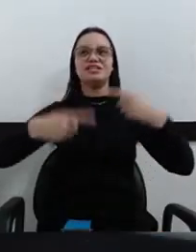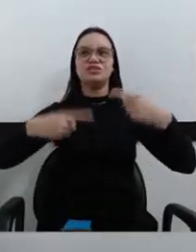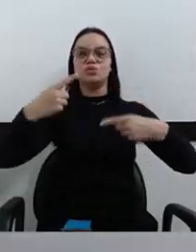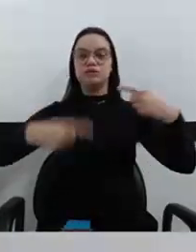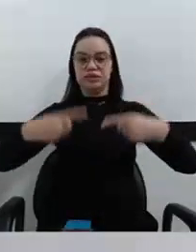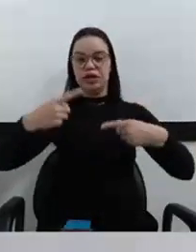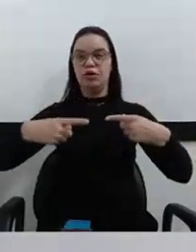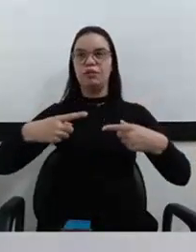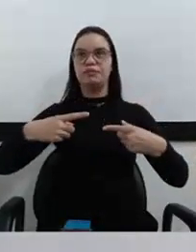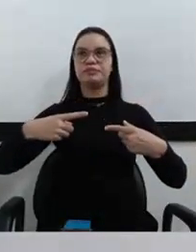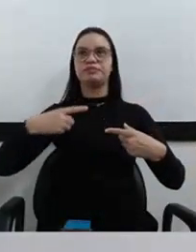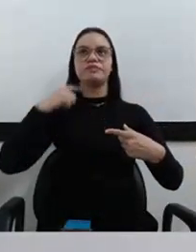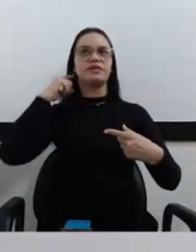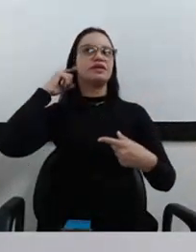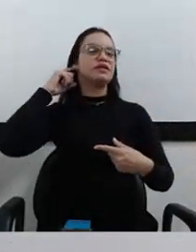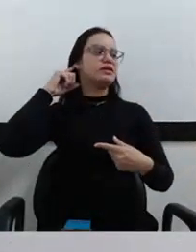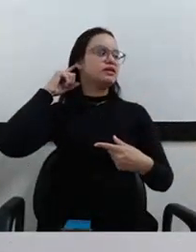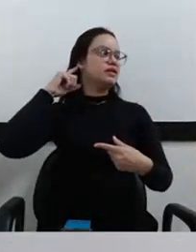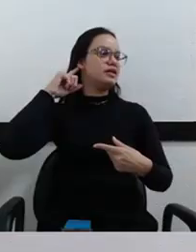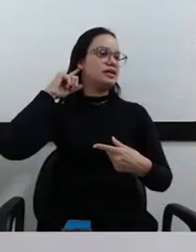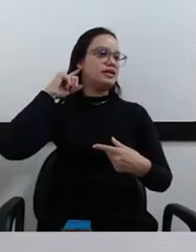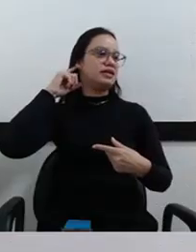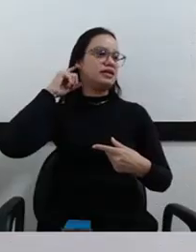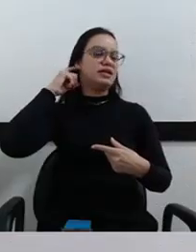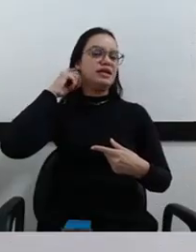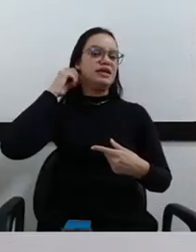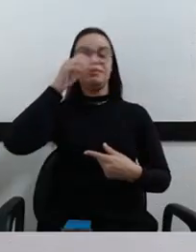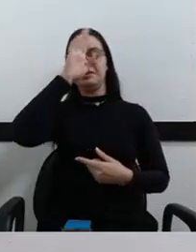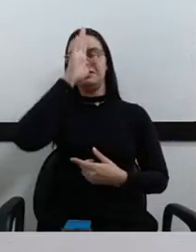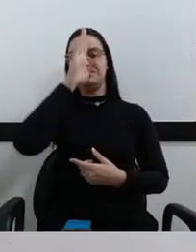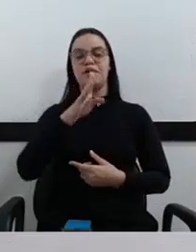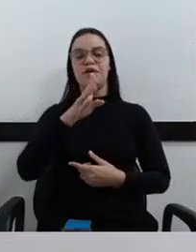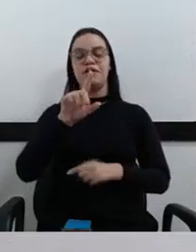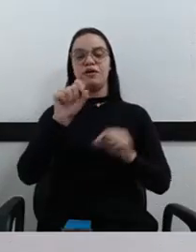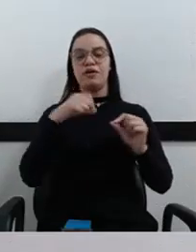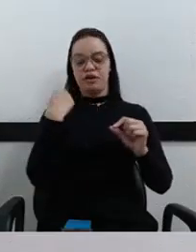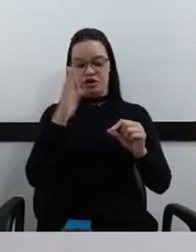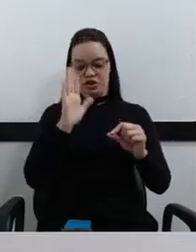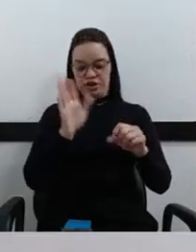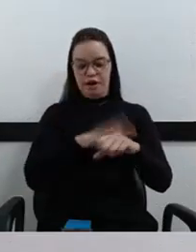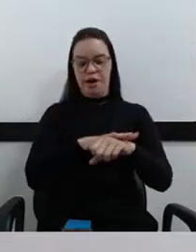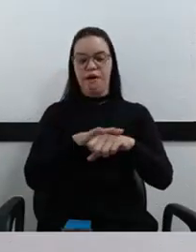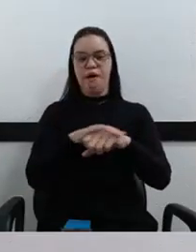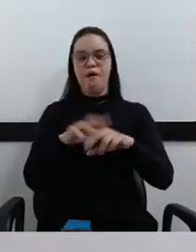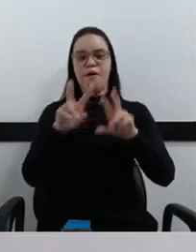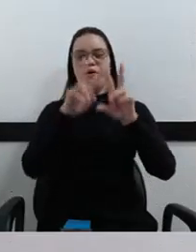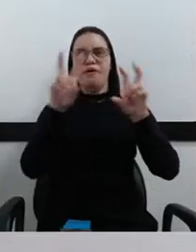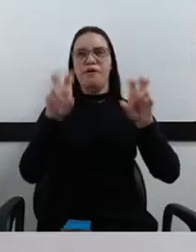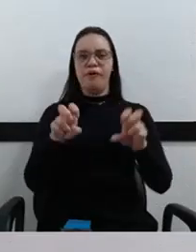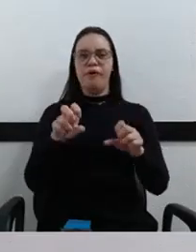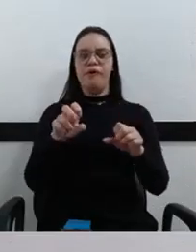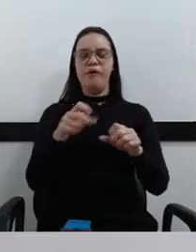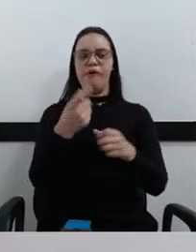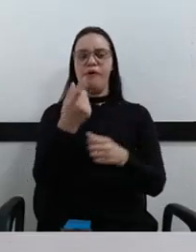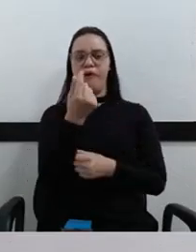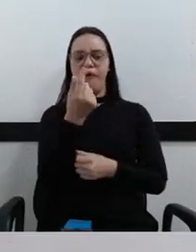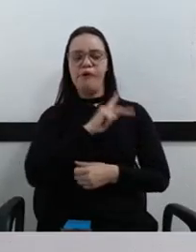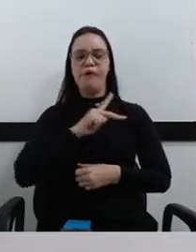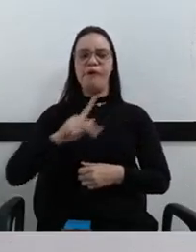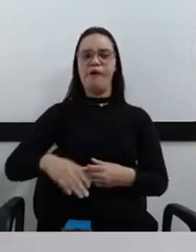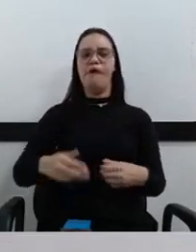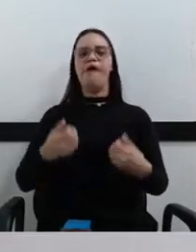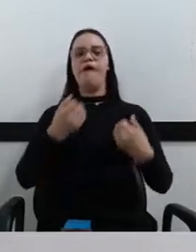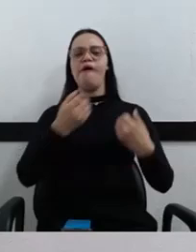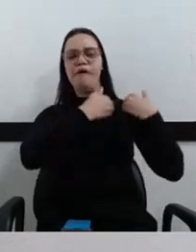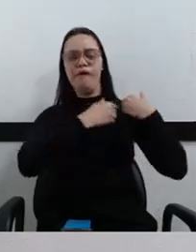trazida, e principalmente em vista de que nós estamos discutindo, né, questões de orçamento público, que exige